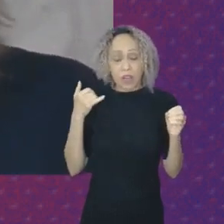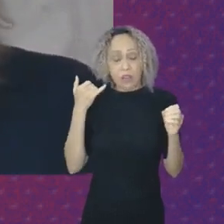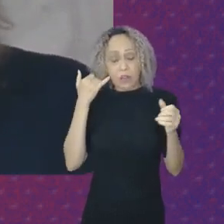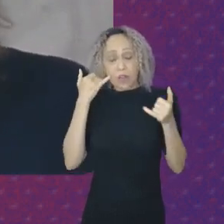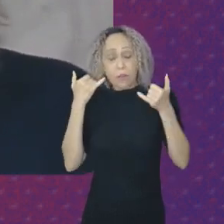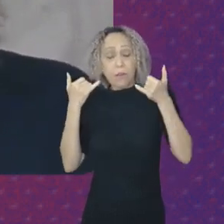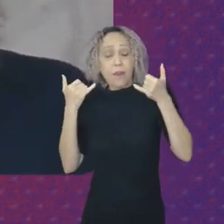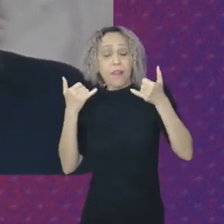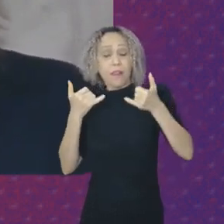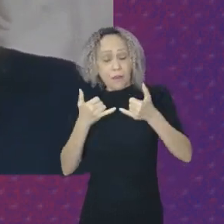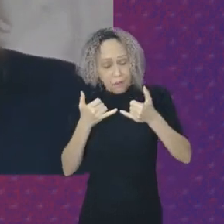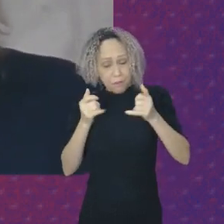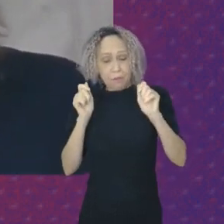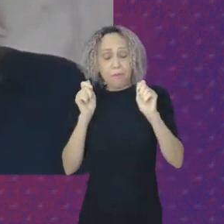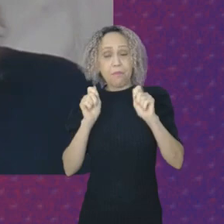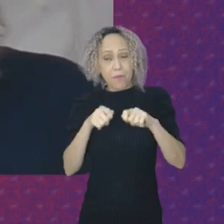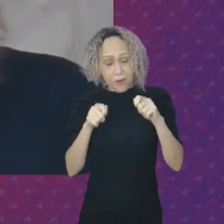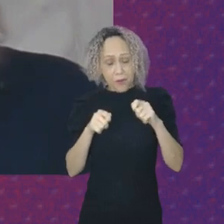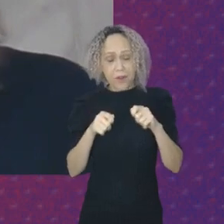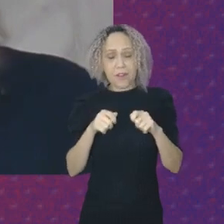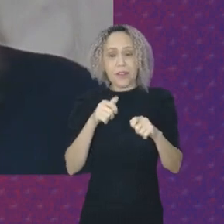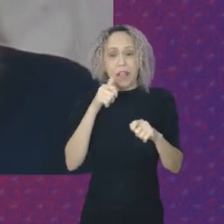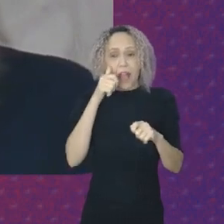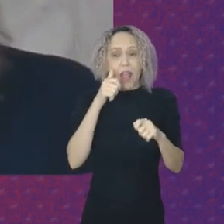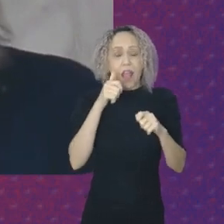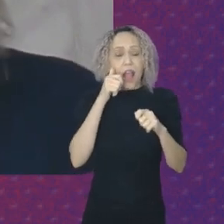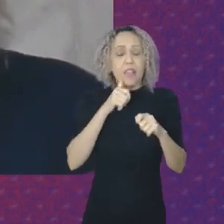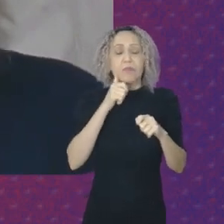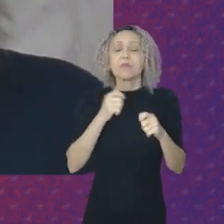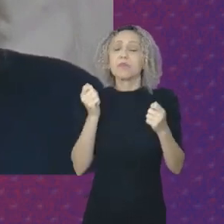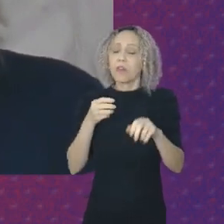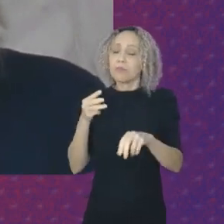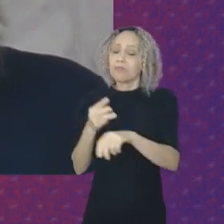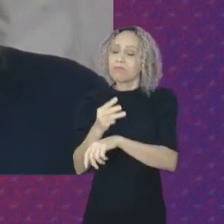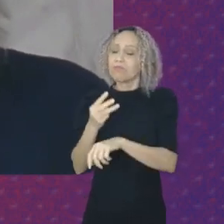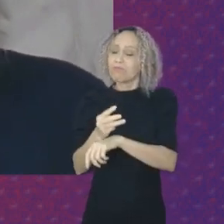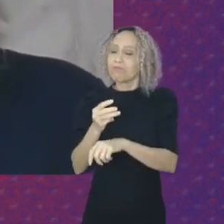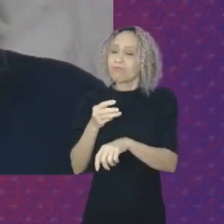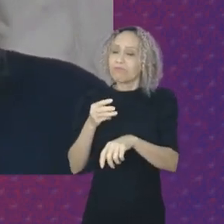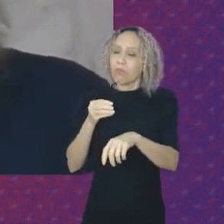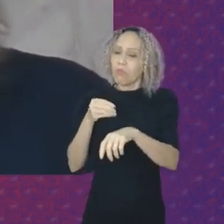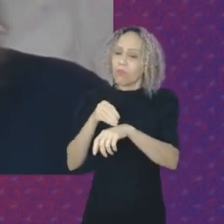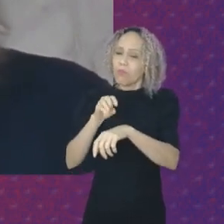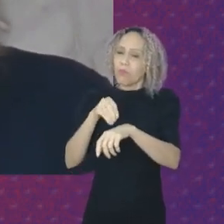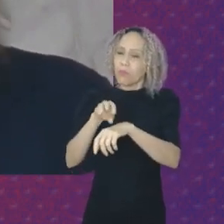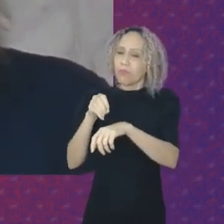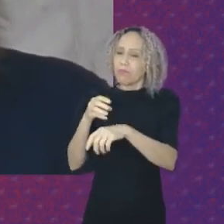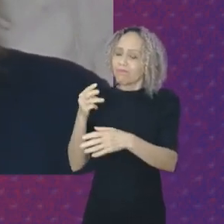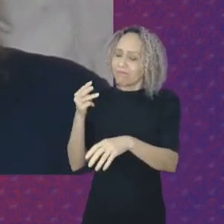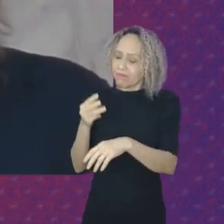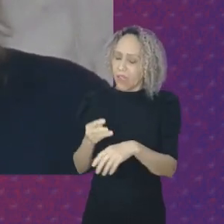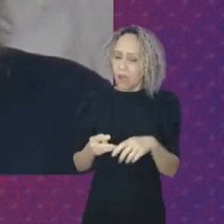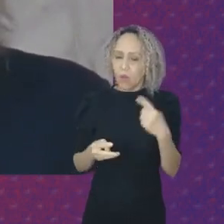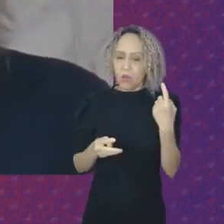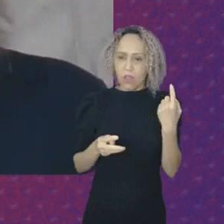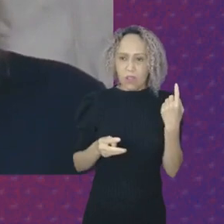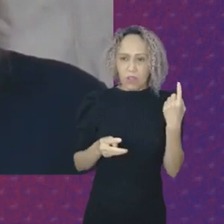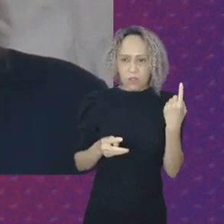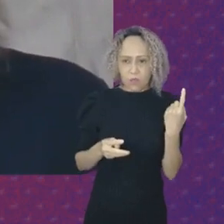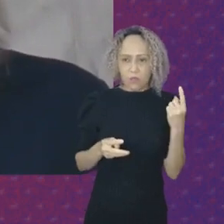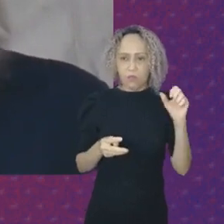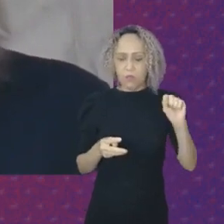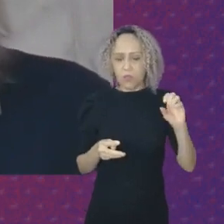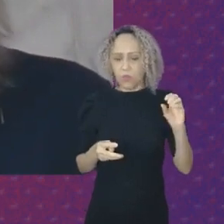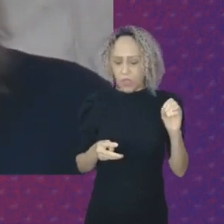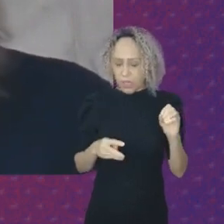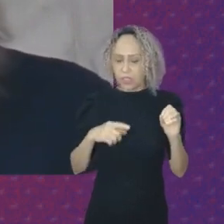ser usado pelas mulheres no WhatsApp. Então, o Ligue 180 agora, ele tem também um